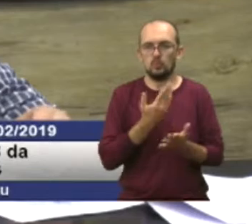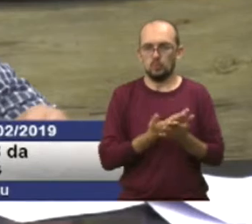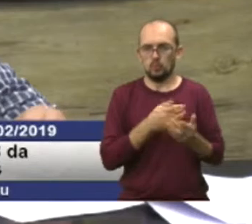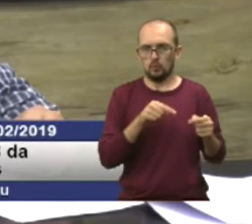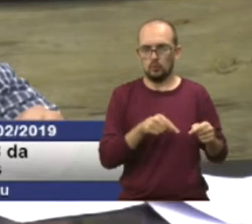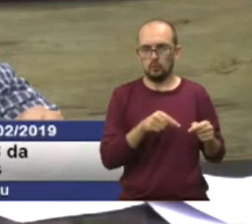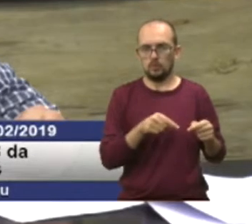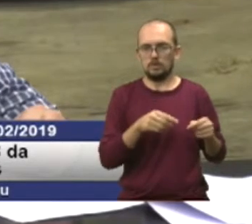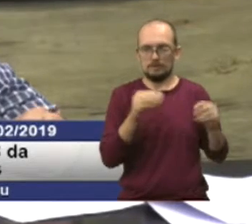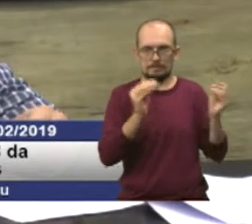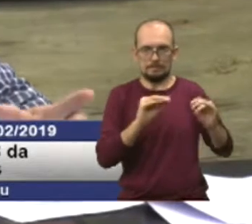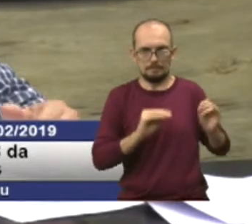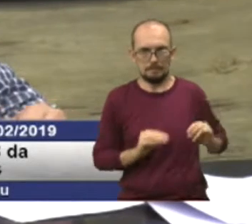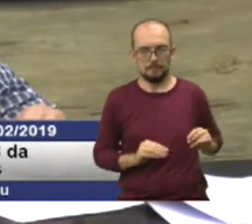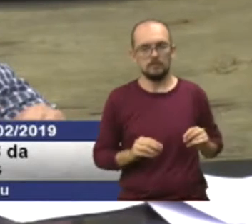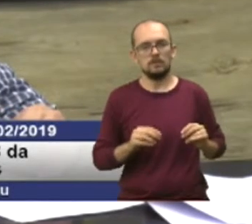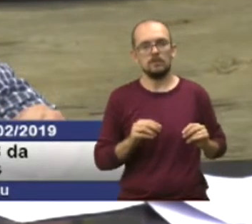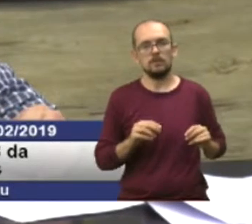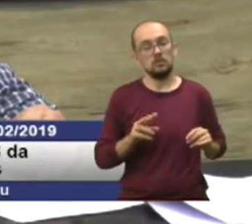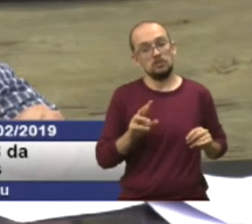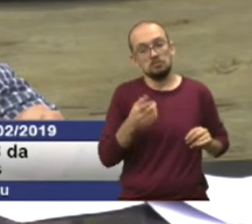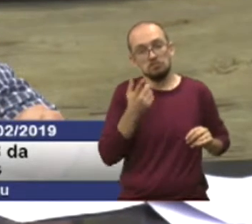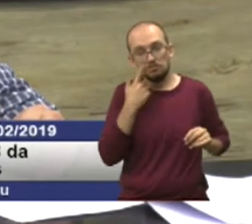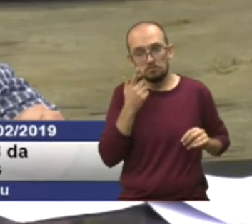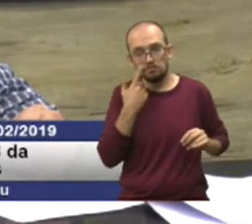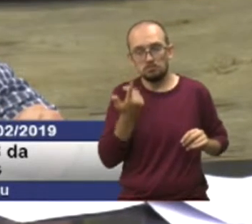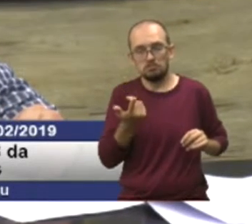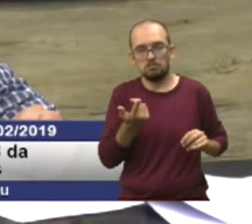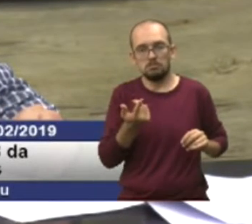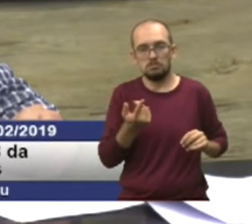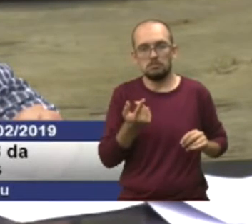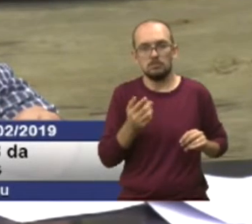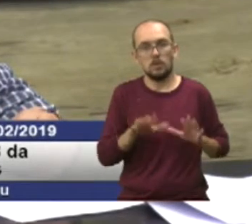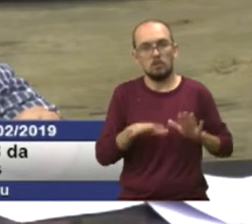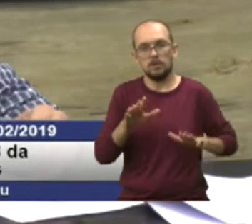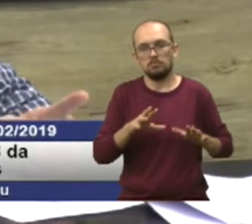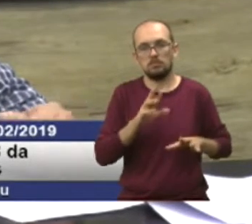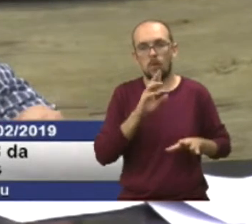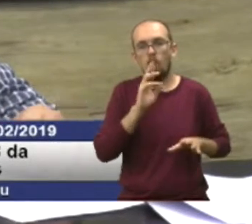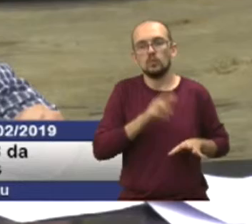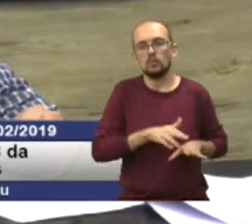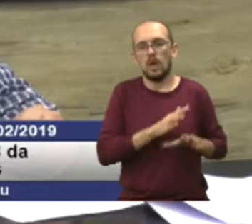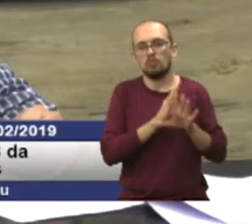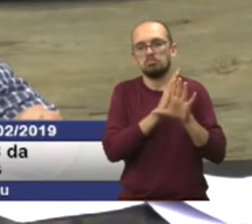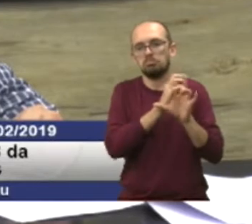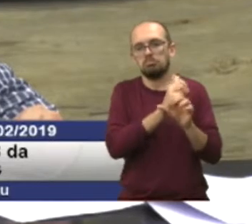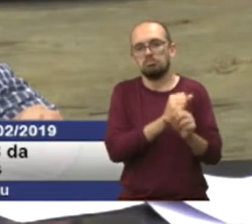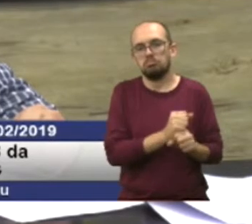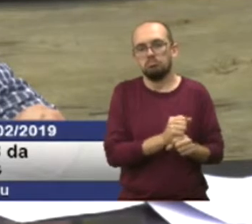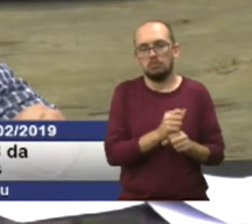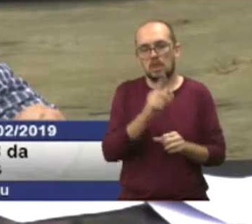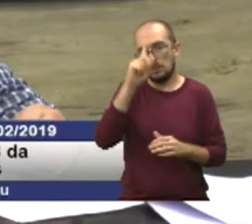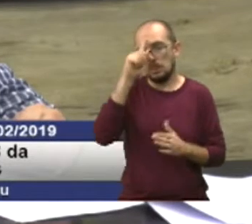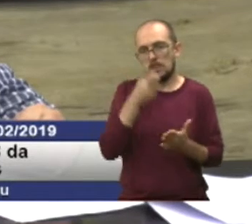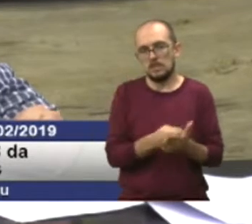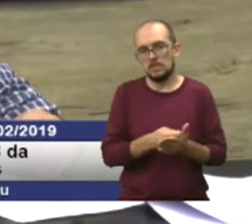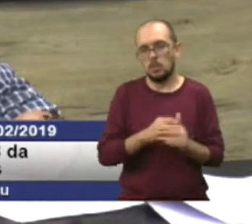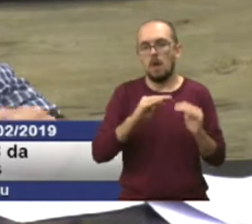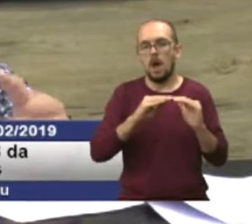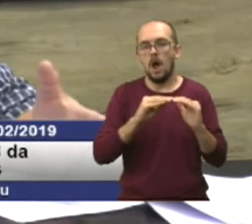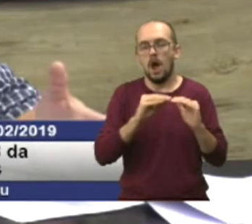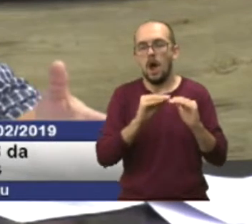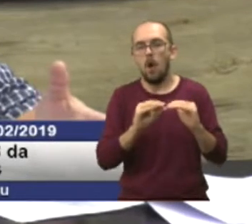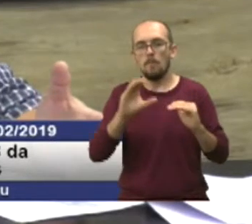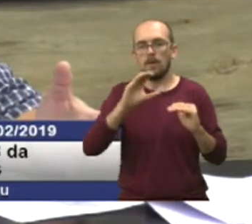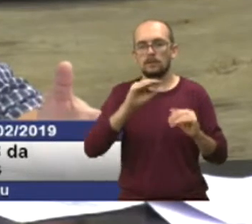e aí vai caber, né, conforme o resultado, a decisão, né, de se aumentar